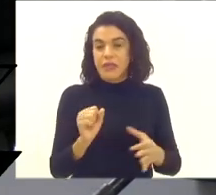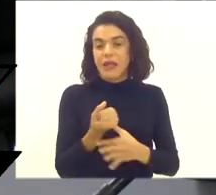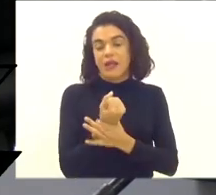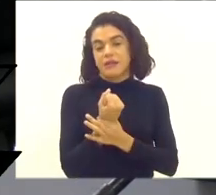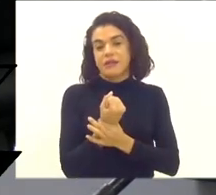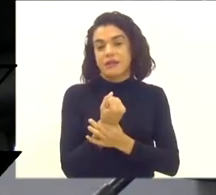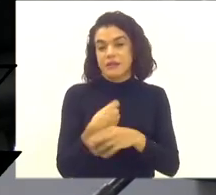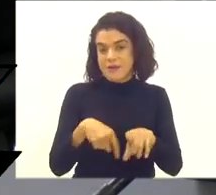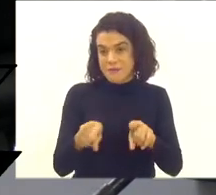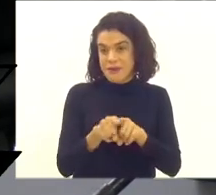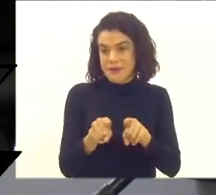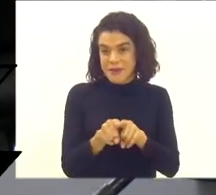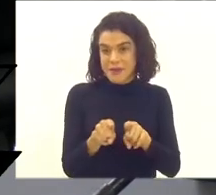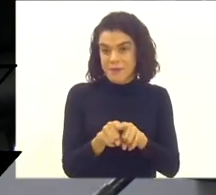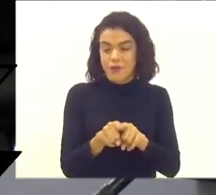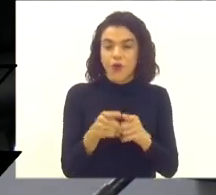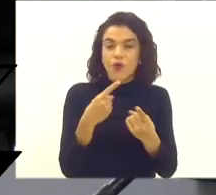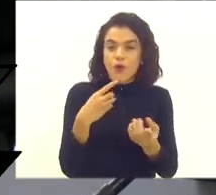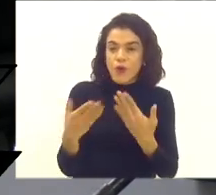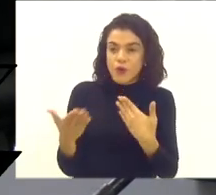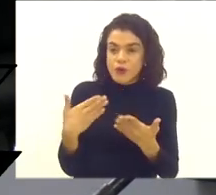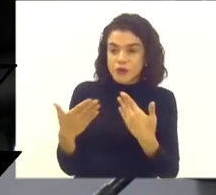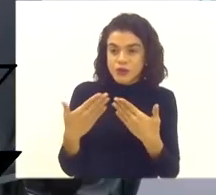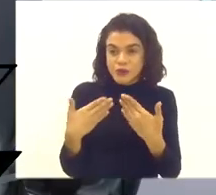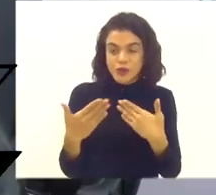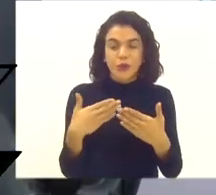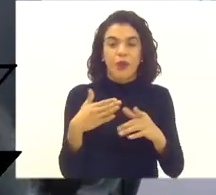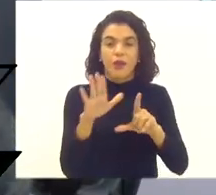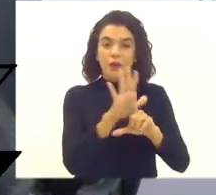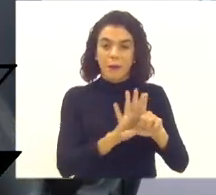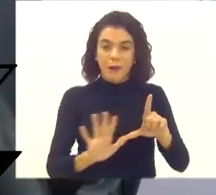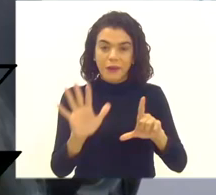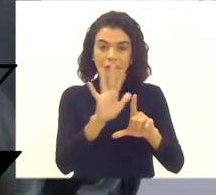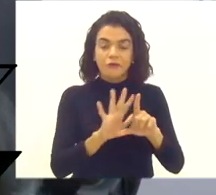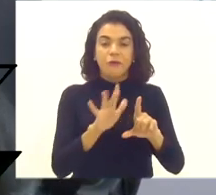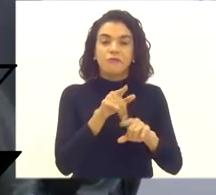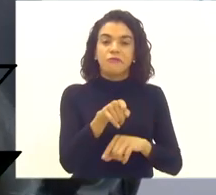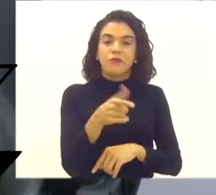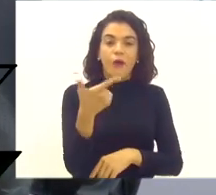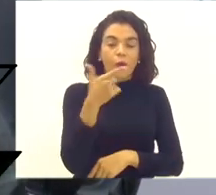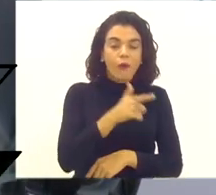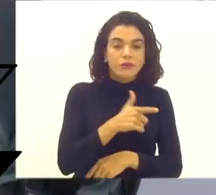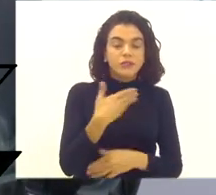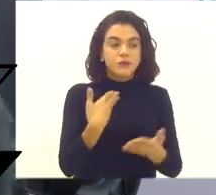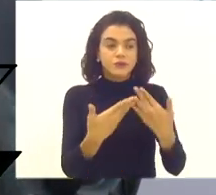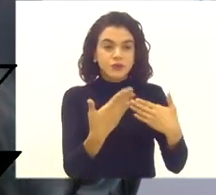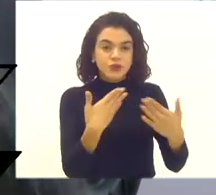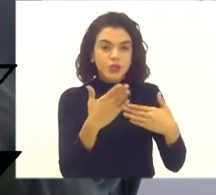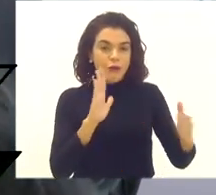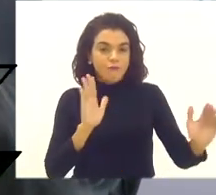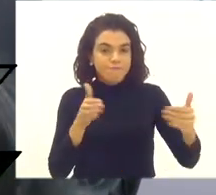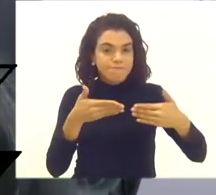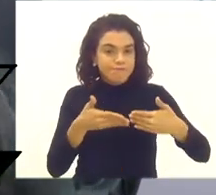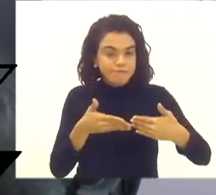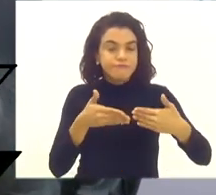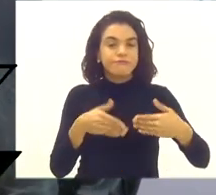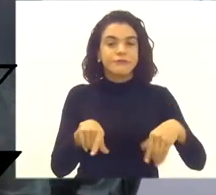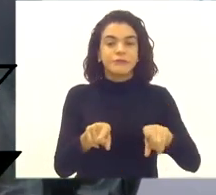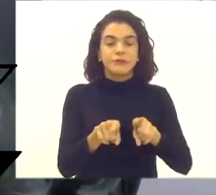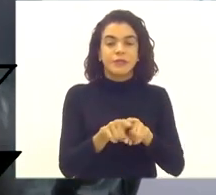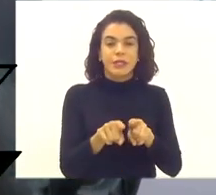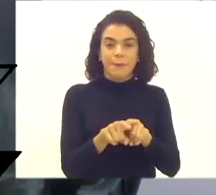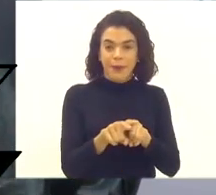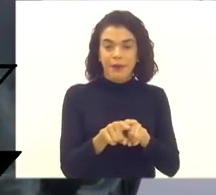isso o diálogo também com as plataformas né você estabelecer às vezes diálogos direto diretos